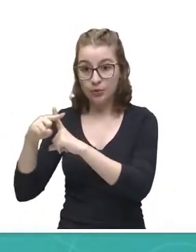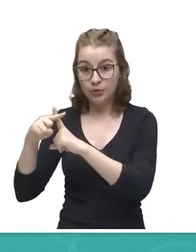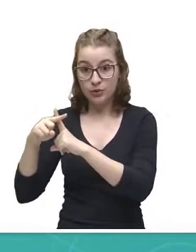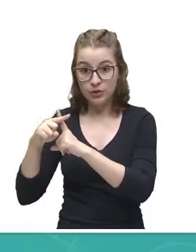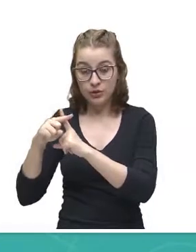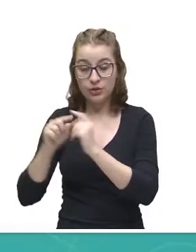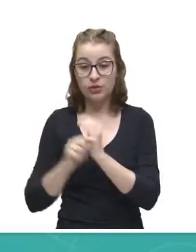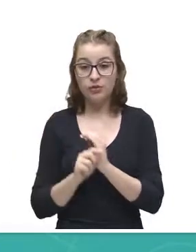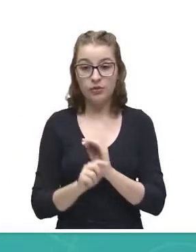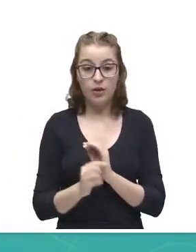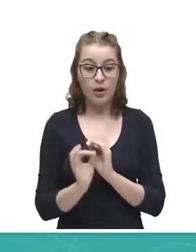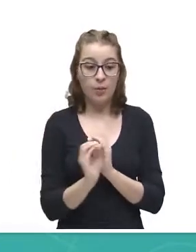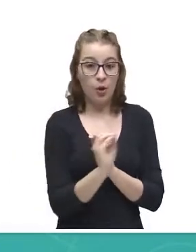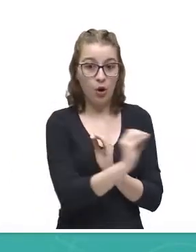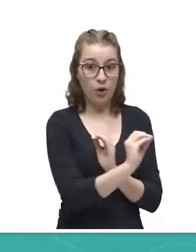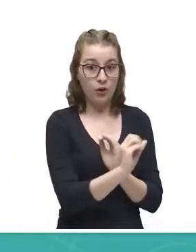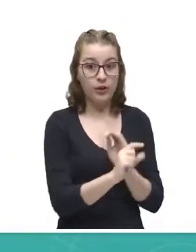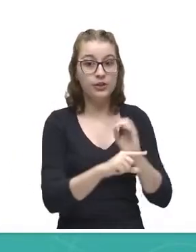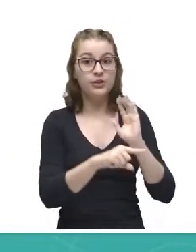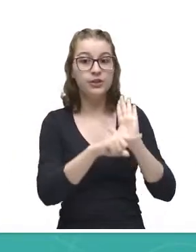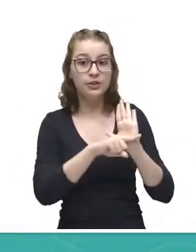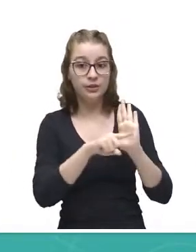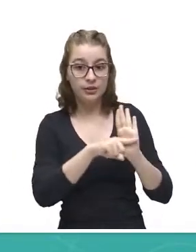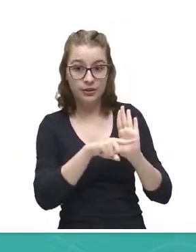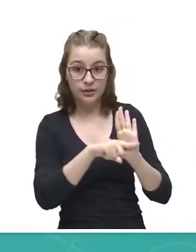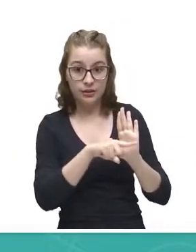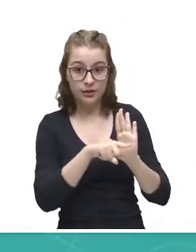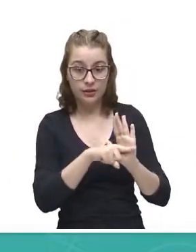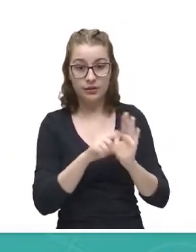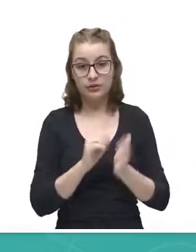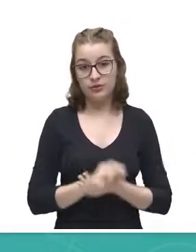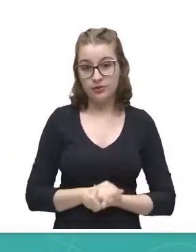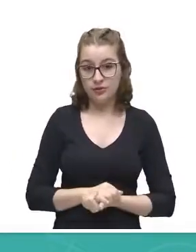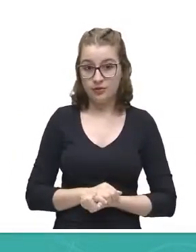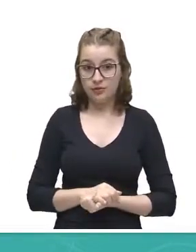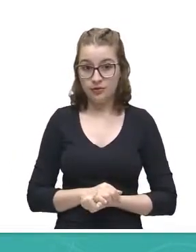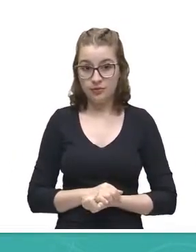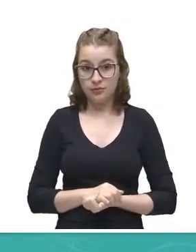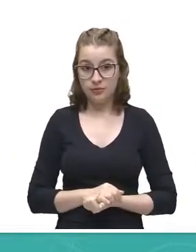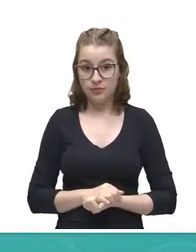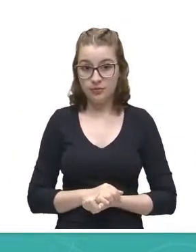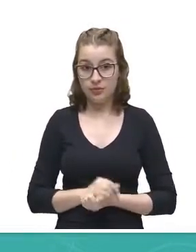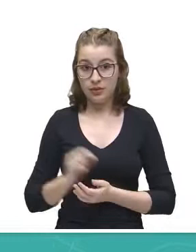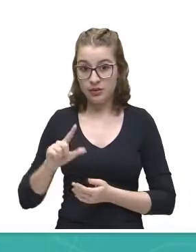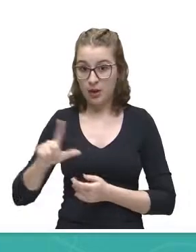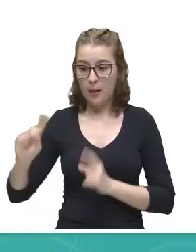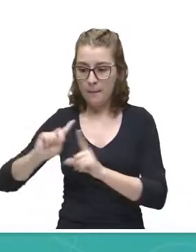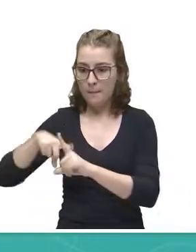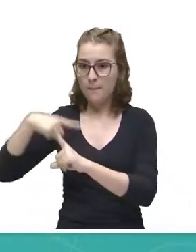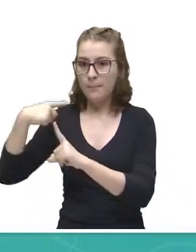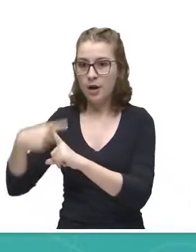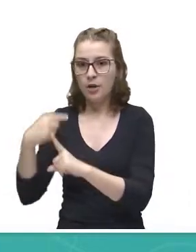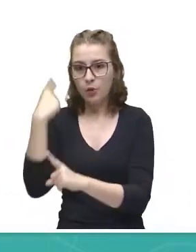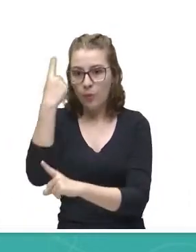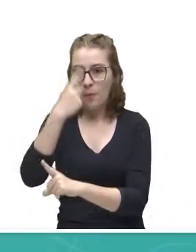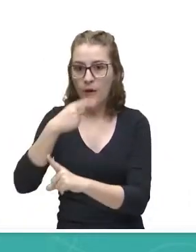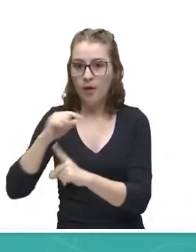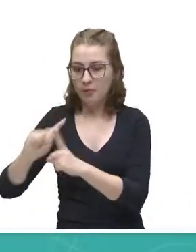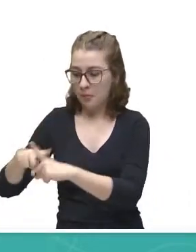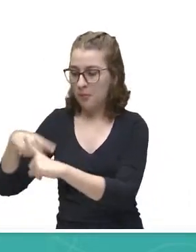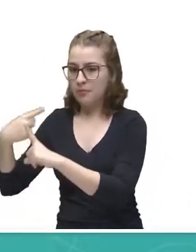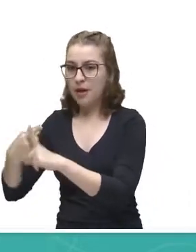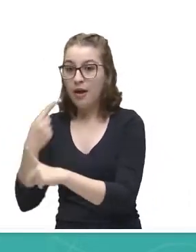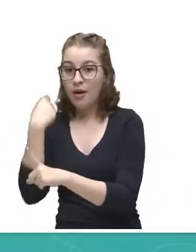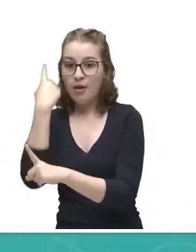torna-se negativo. Se a gente vai indo para o hemisfério leste, normalmente soma-se 1 hora a mais, e se a gente estiver